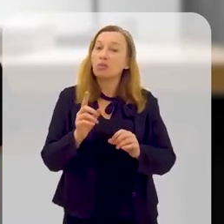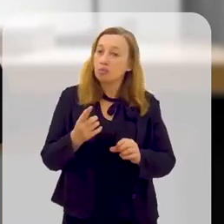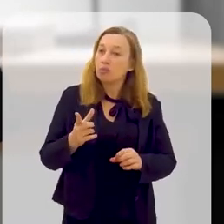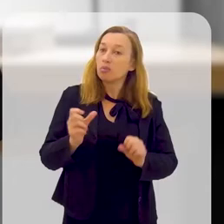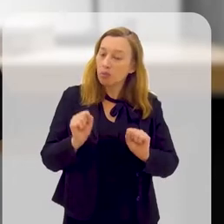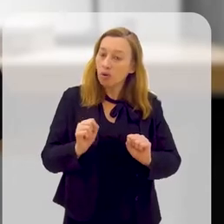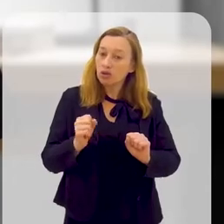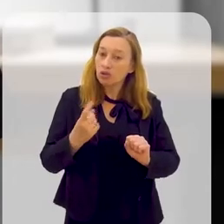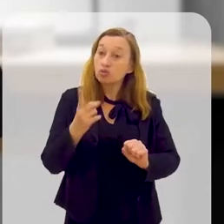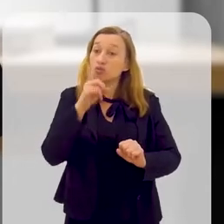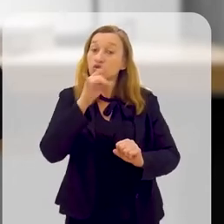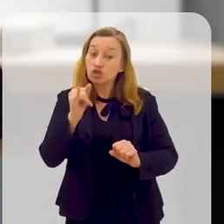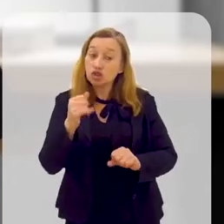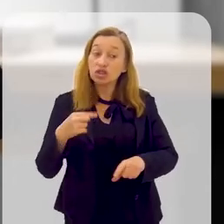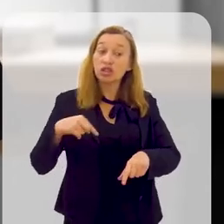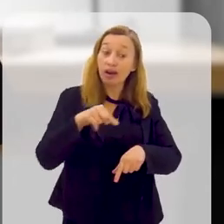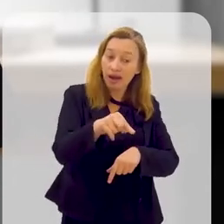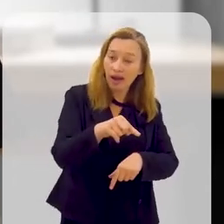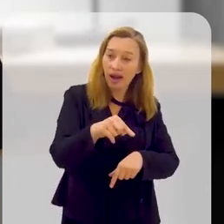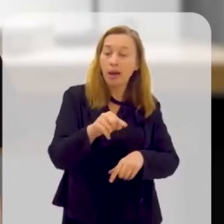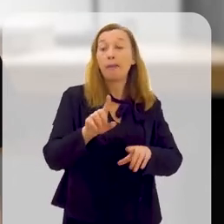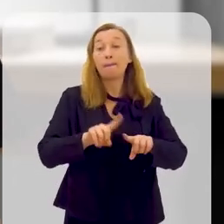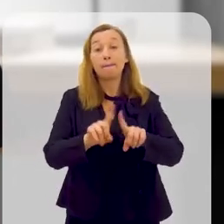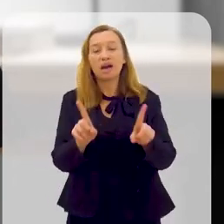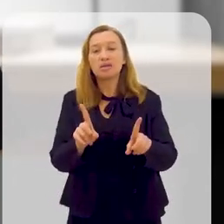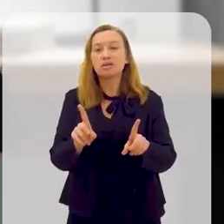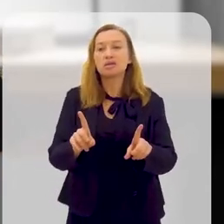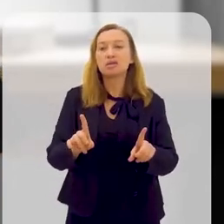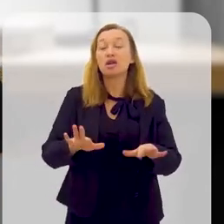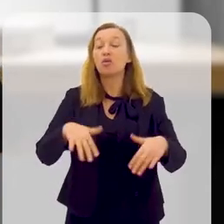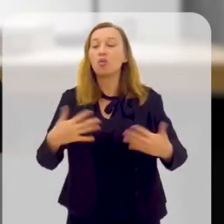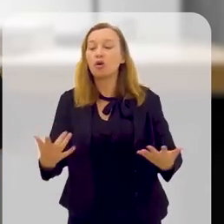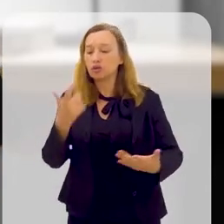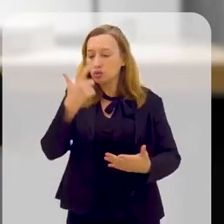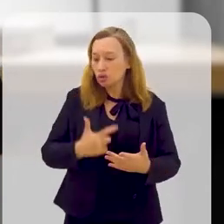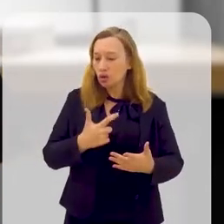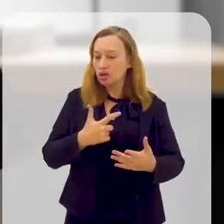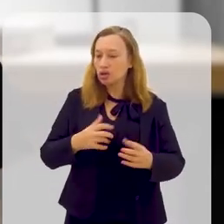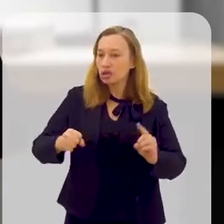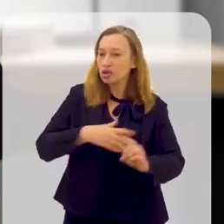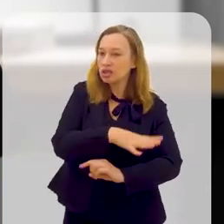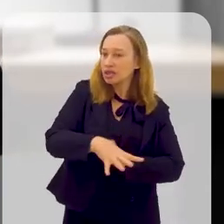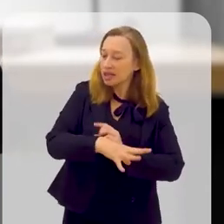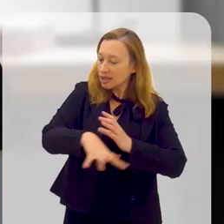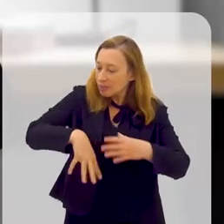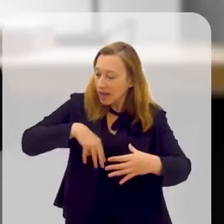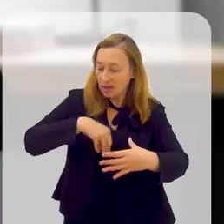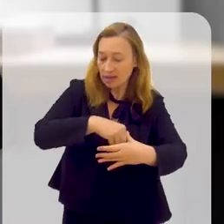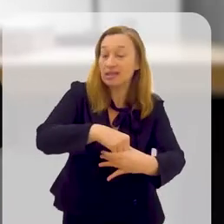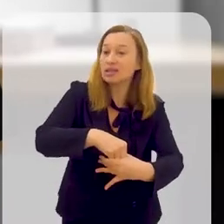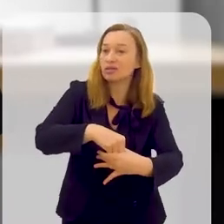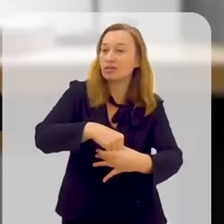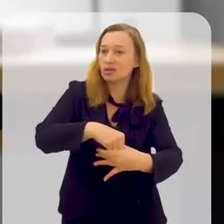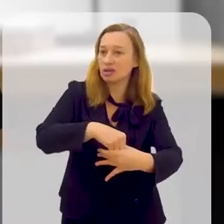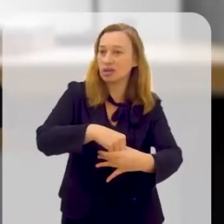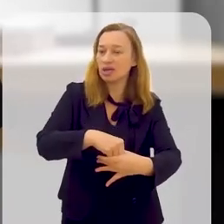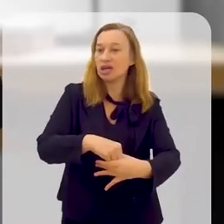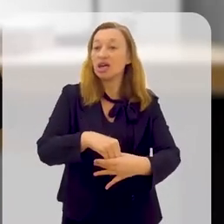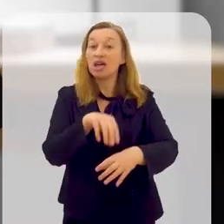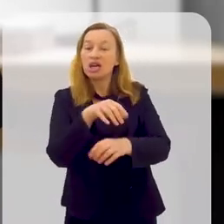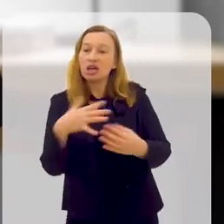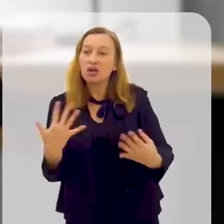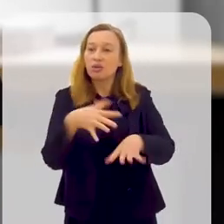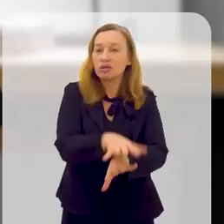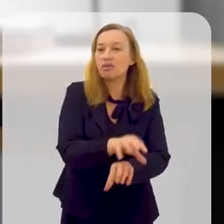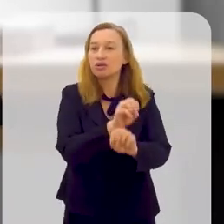gente pode estar lá e aí o que que a gente fez enquanto sociedade para se incluir porque eu acho que não é questão de